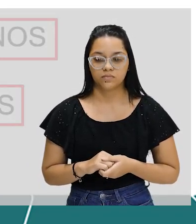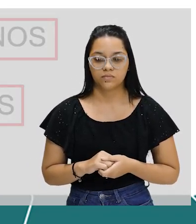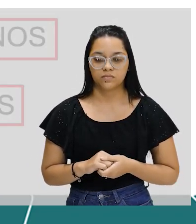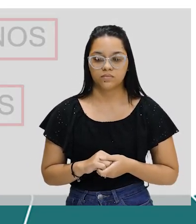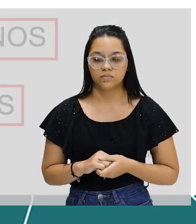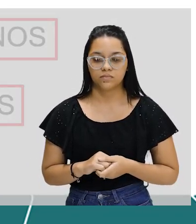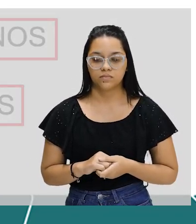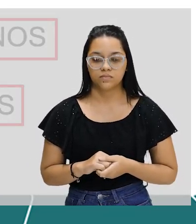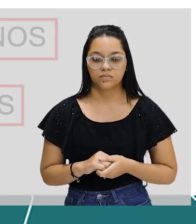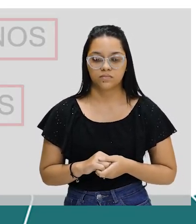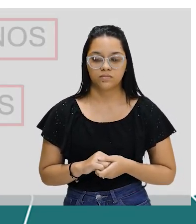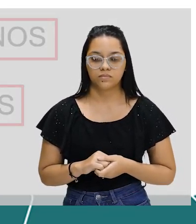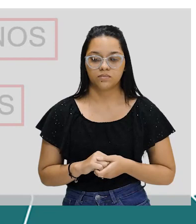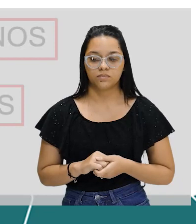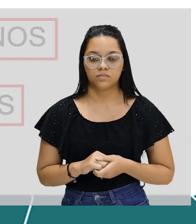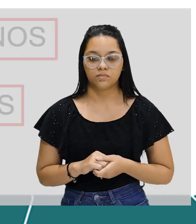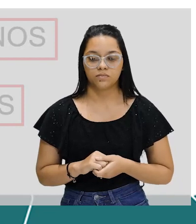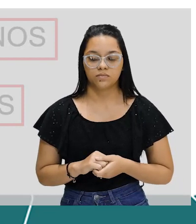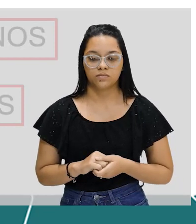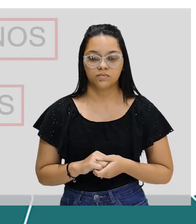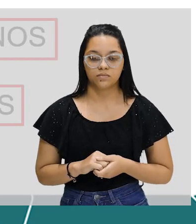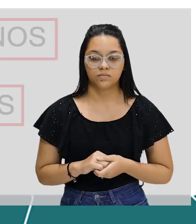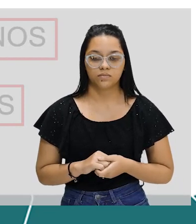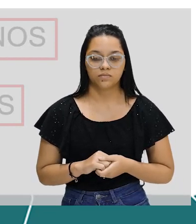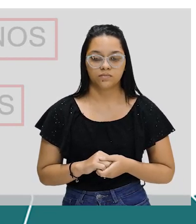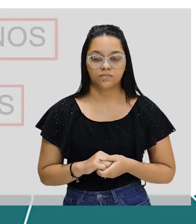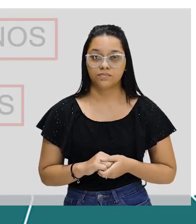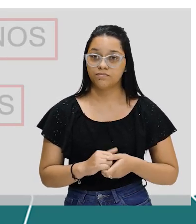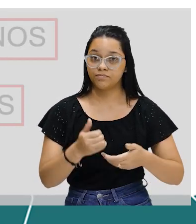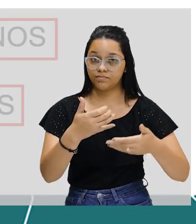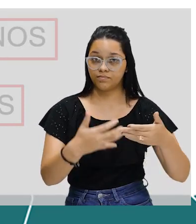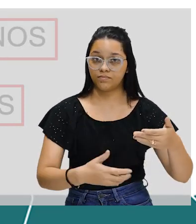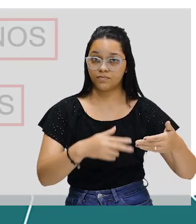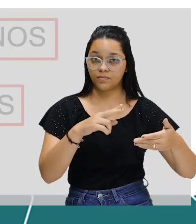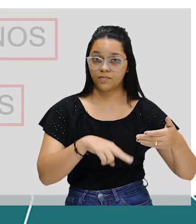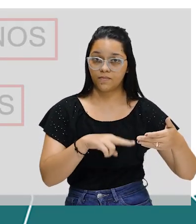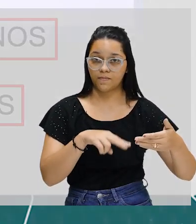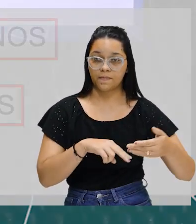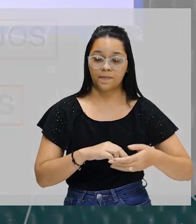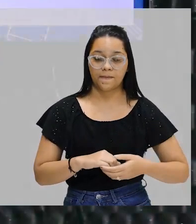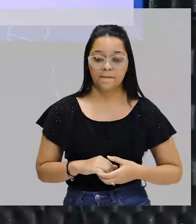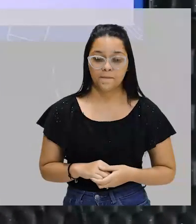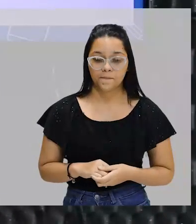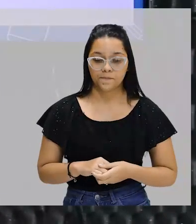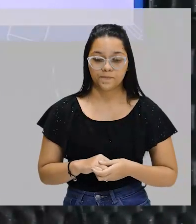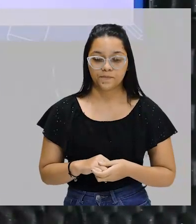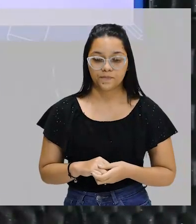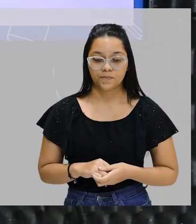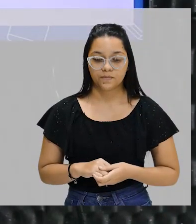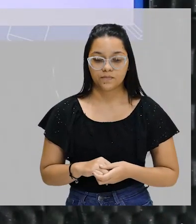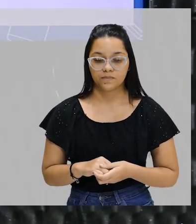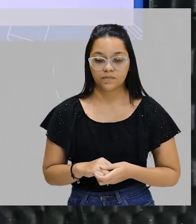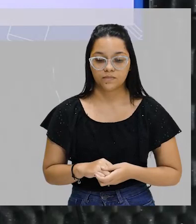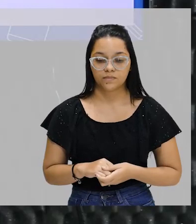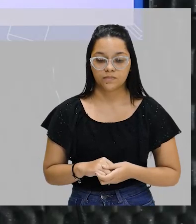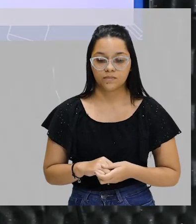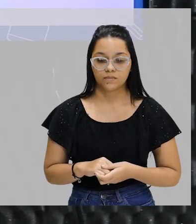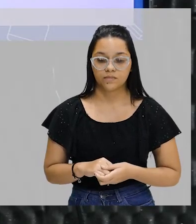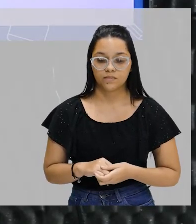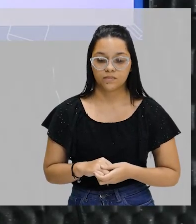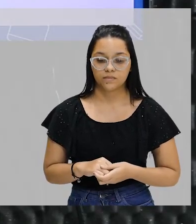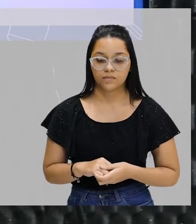cadeia fechada. Então, alifáticos, alcanos, alcenos, alcinos, alcadienos,